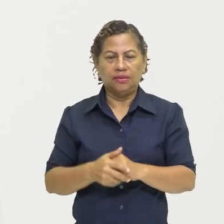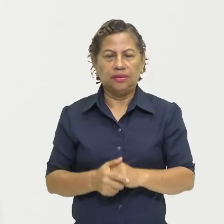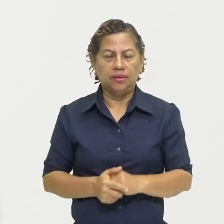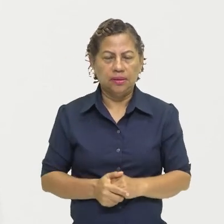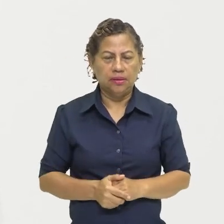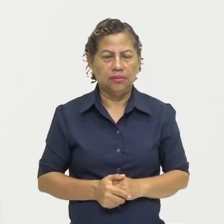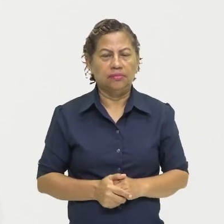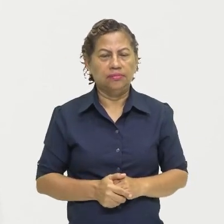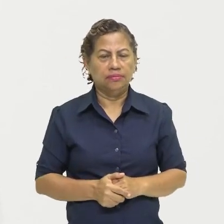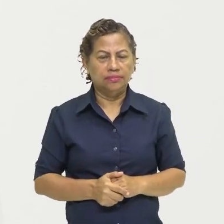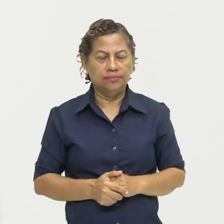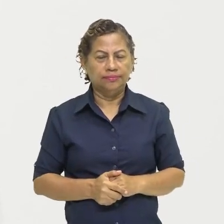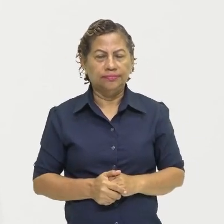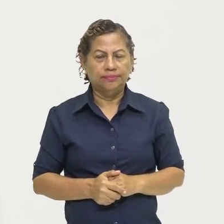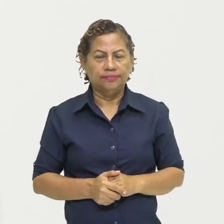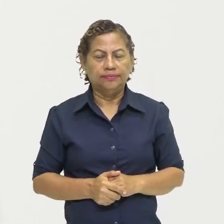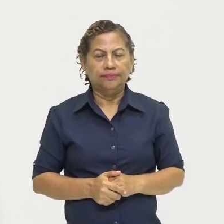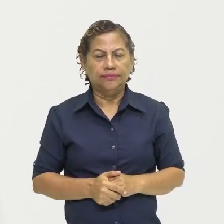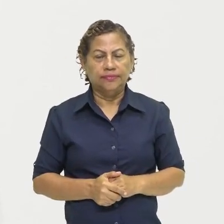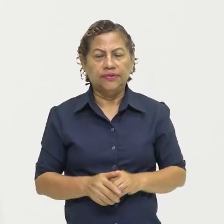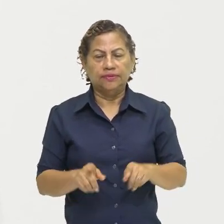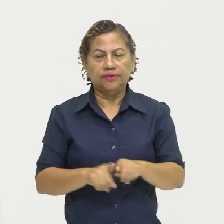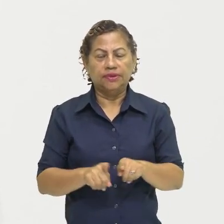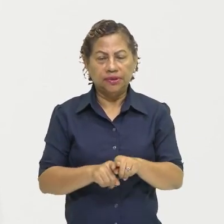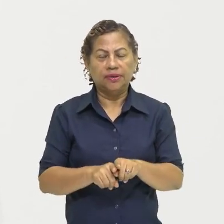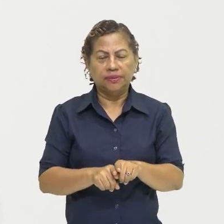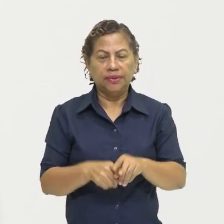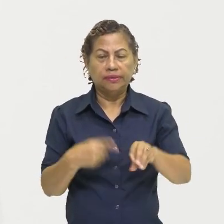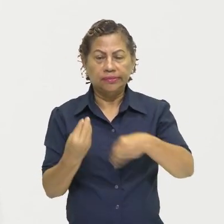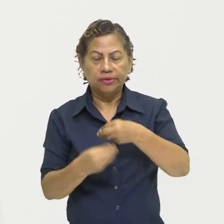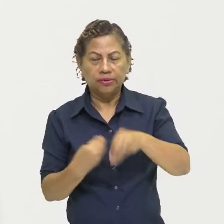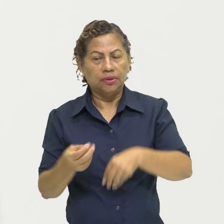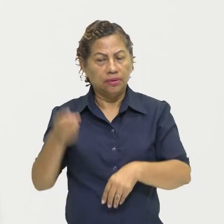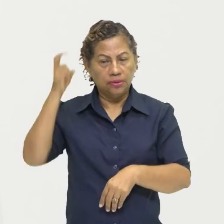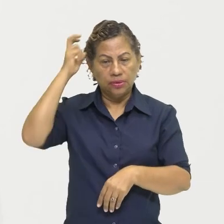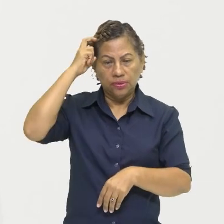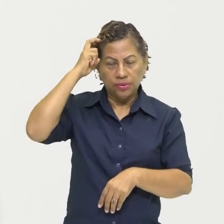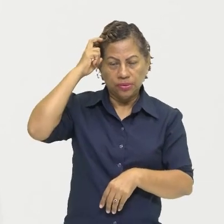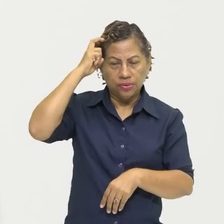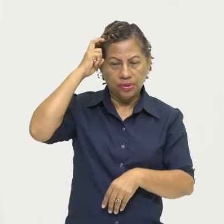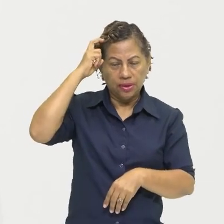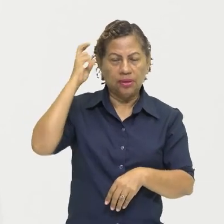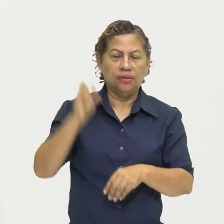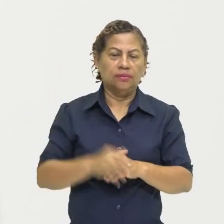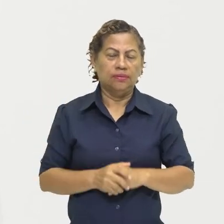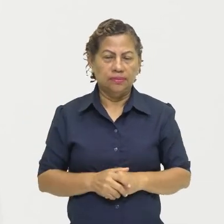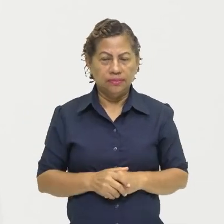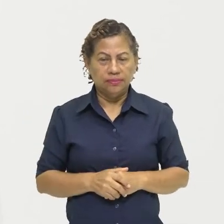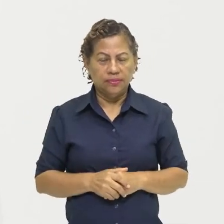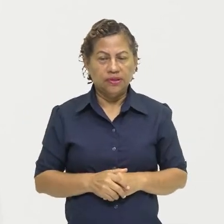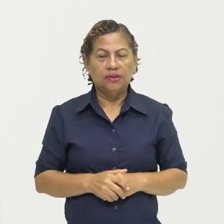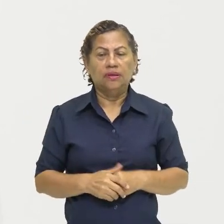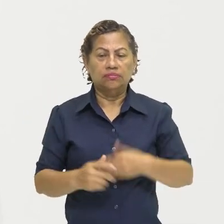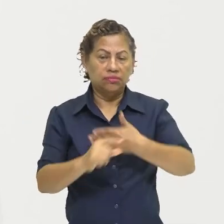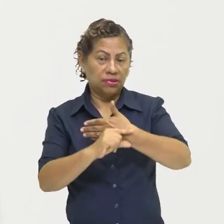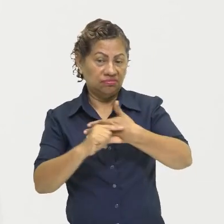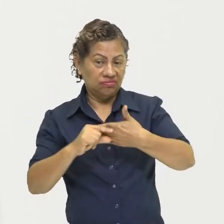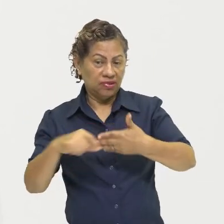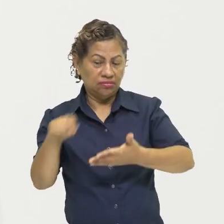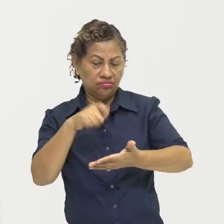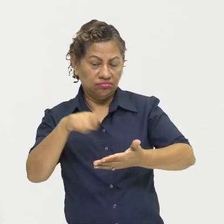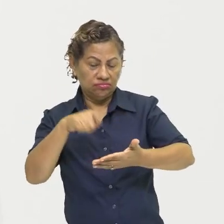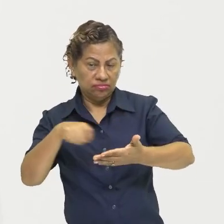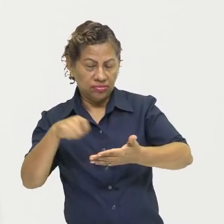formada pela miscigenação racial e cultural. Por quê? Porque no livro Mário de Andrade, né, ele faz uma